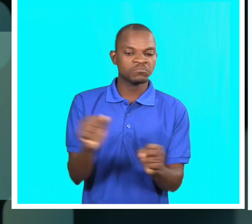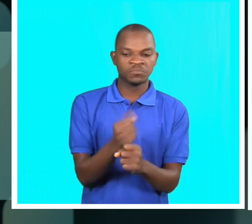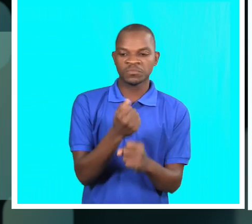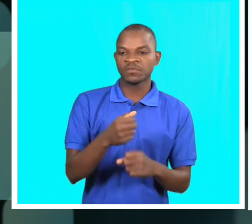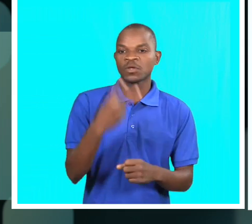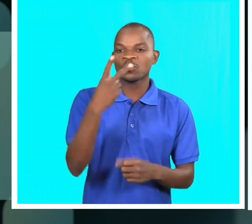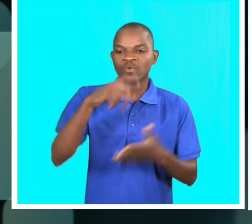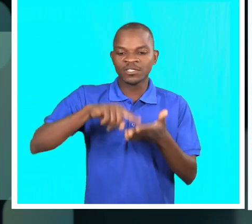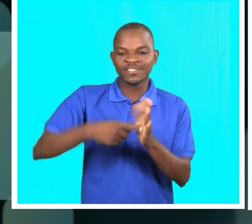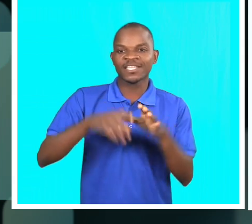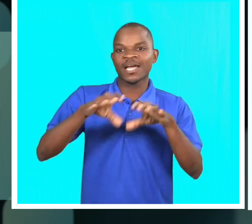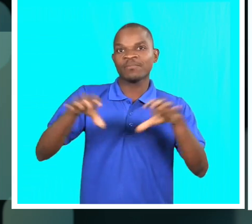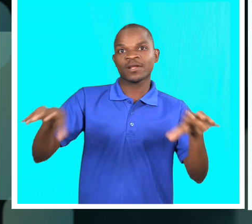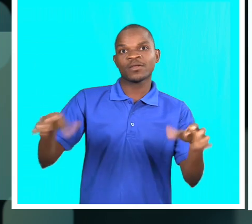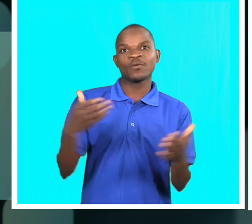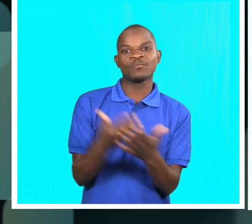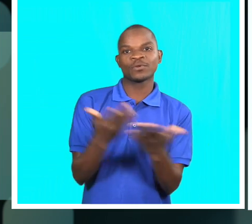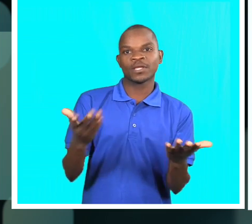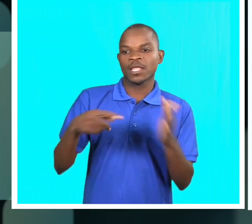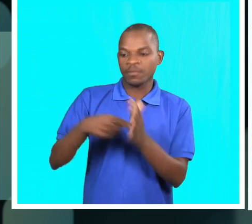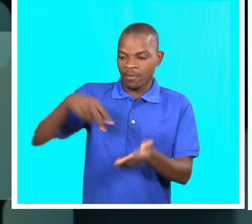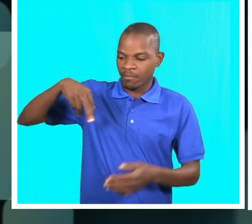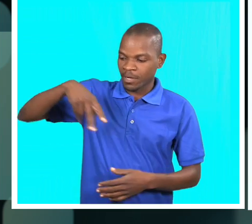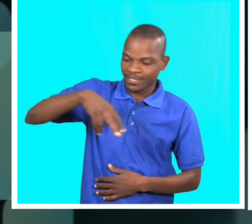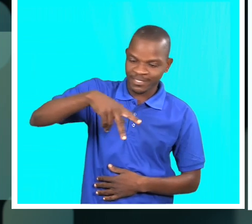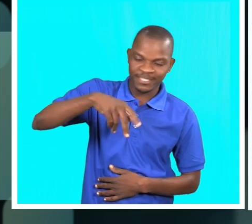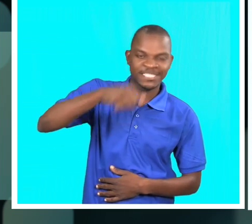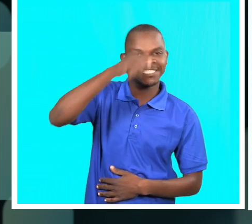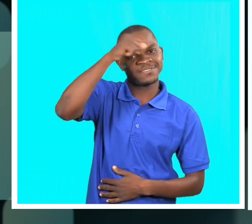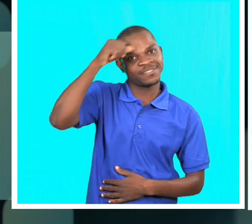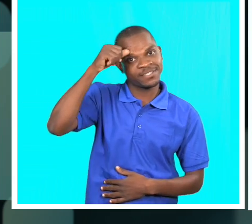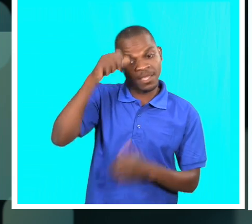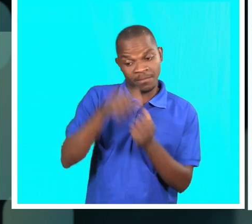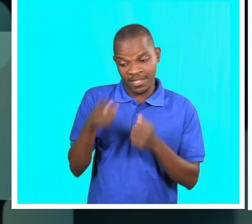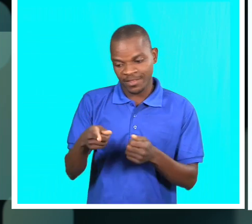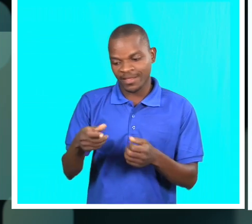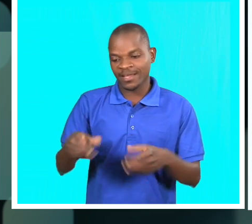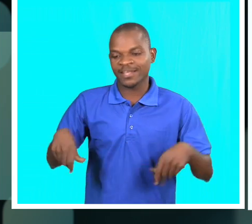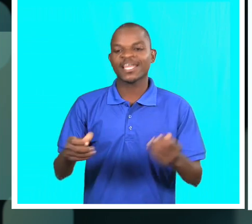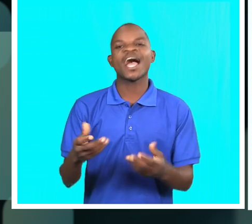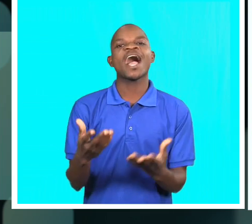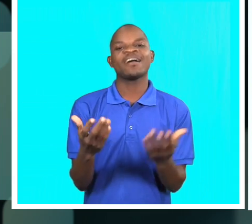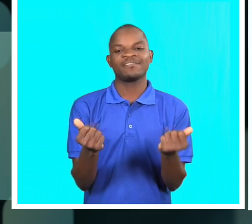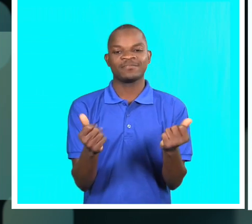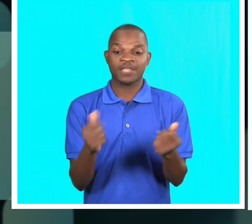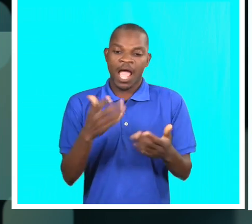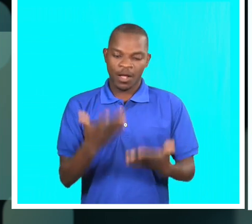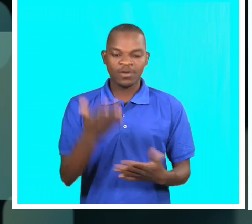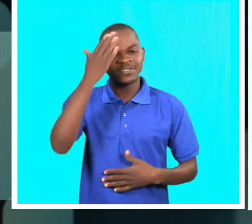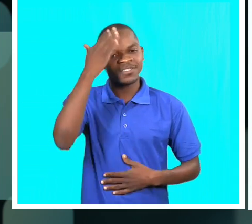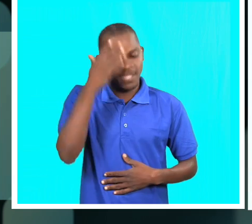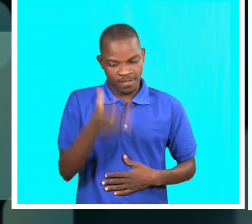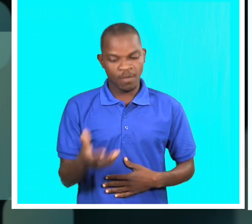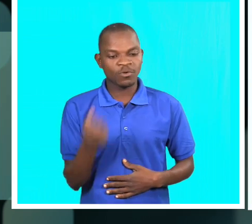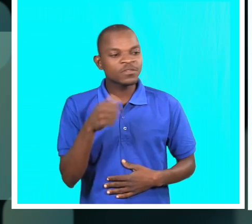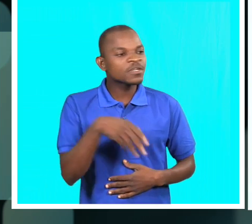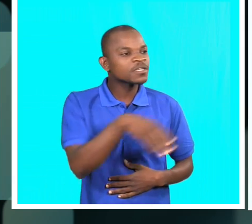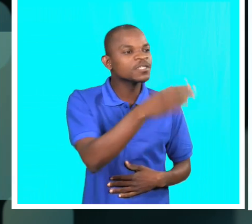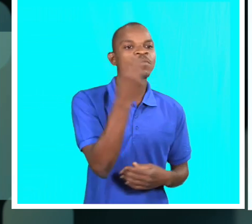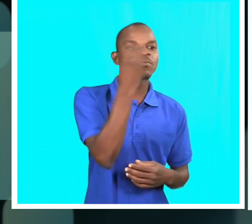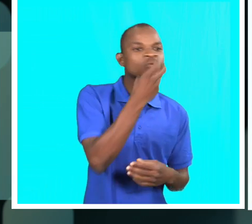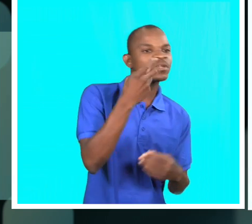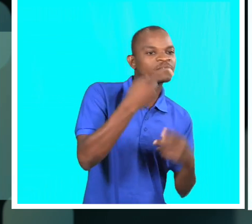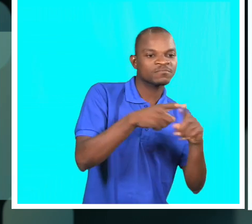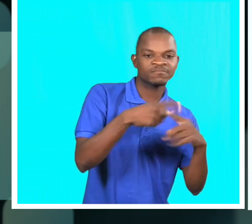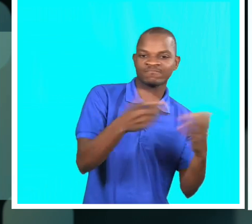ir duas vezes ao mercado porque... Para andar é difícil, mas assim, com a cadeira, tem uma sociedade que ela vai poder sair,